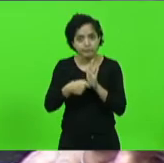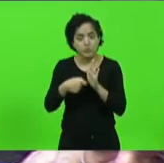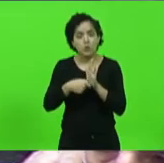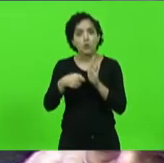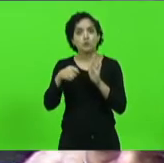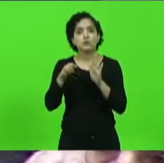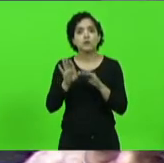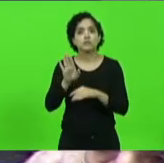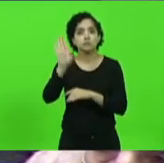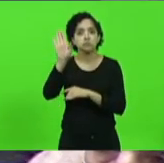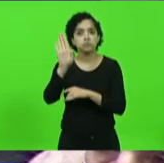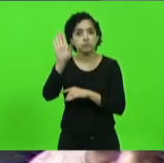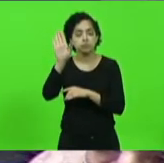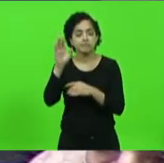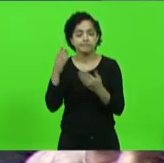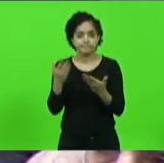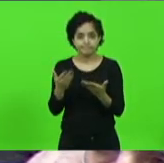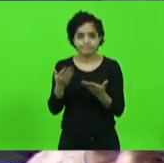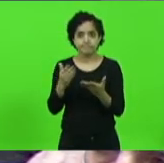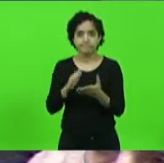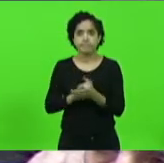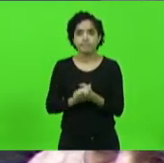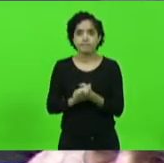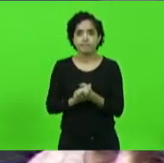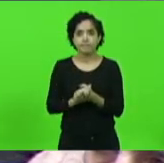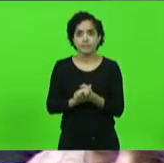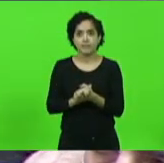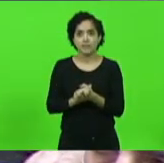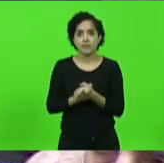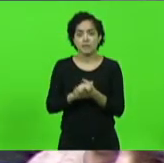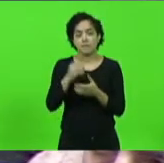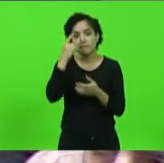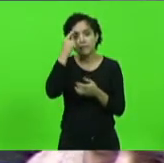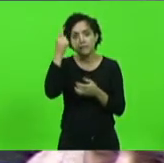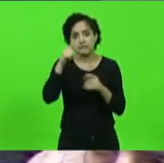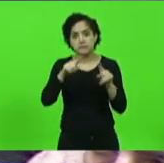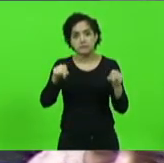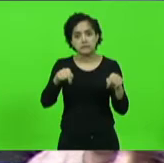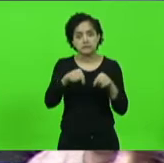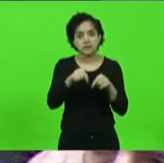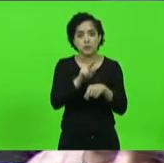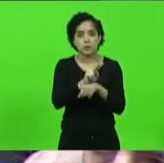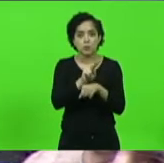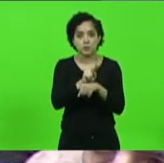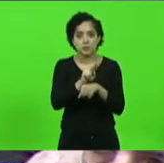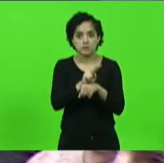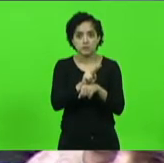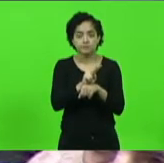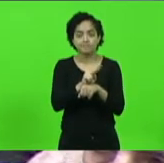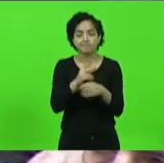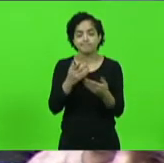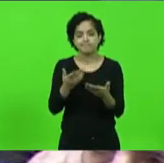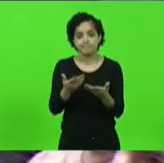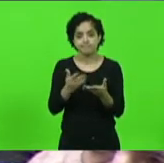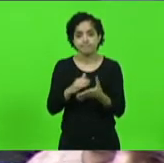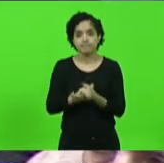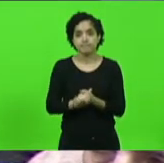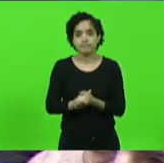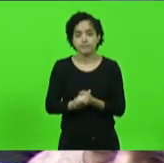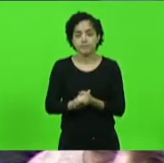a mão para chamar a atenção de ninguém, achando que ela está na sala de aula cuidando das crianças do jardim de infância.